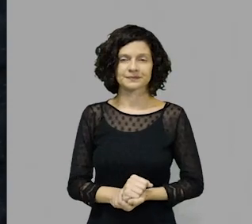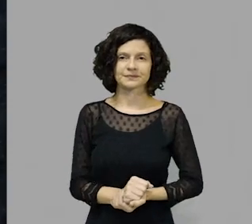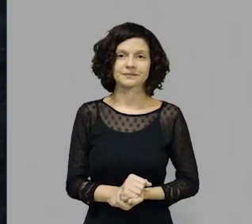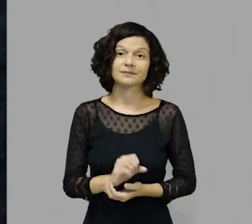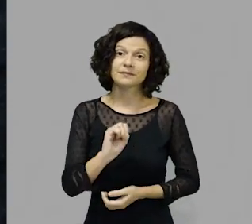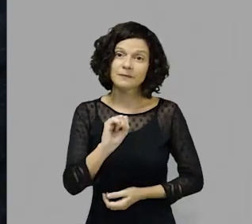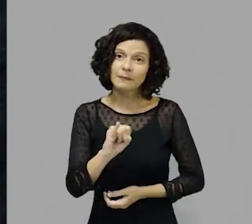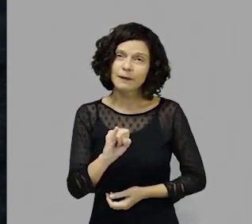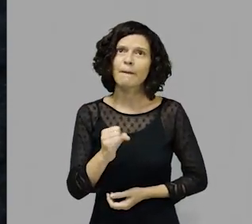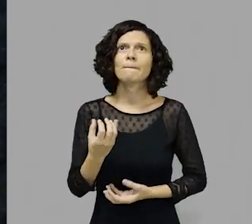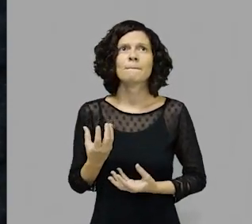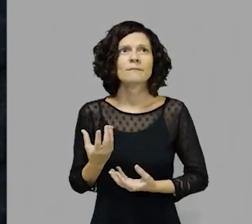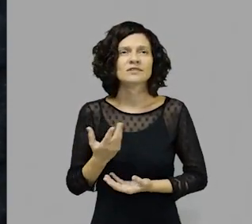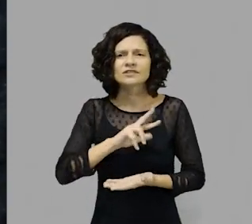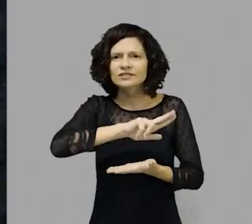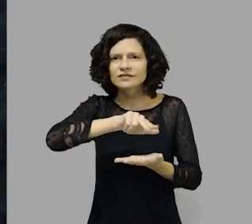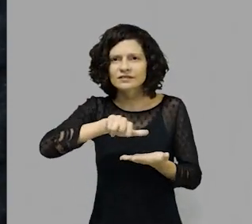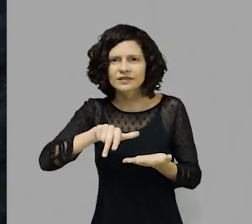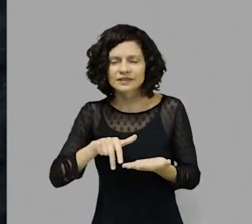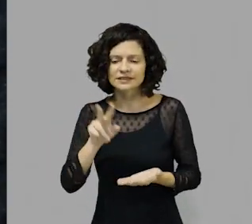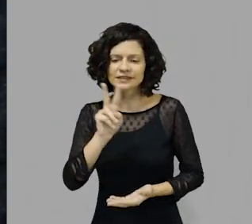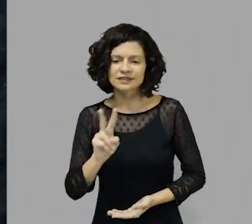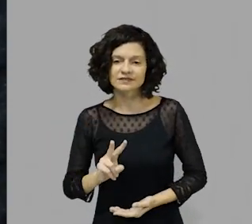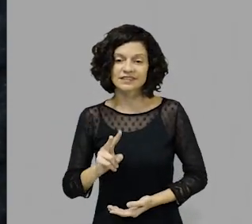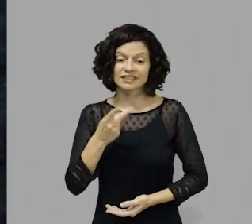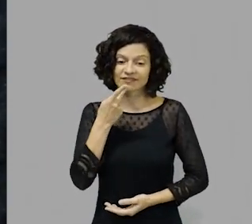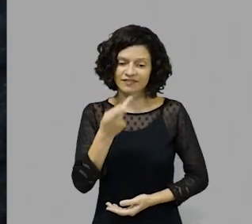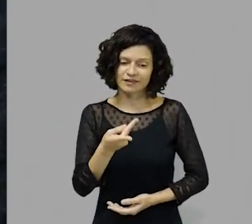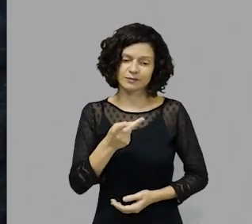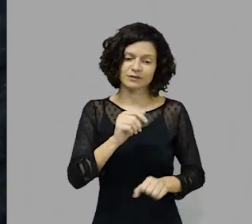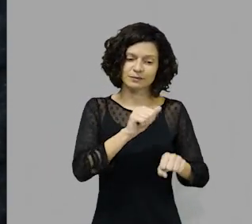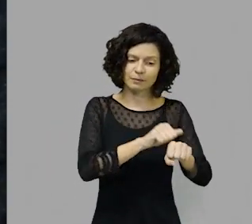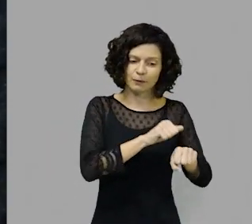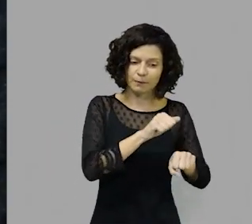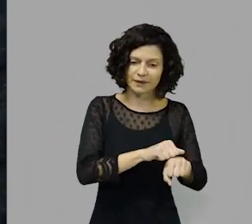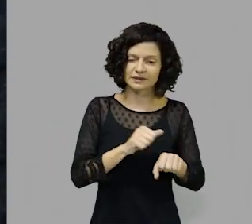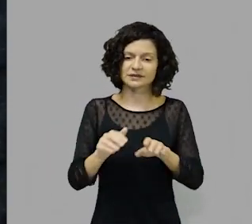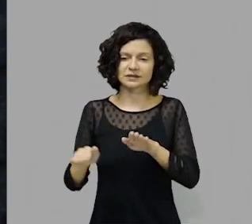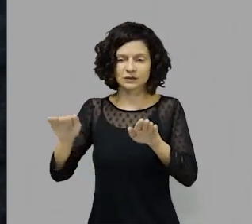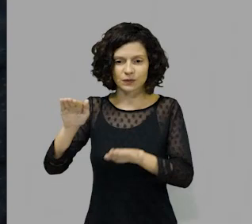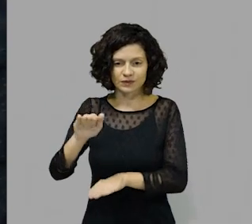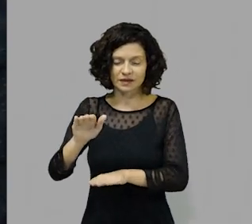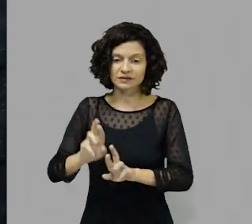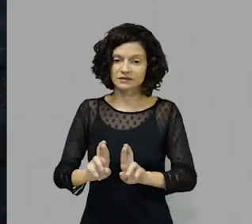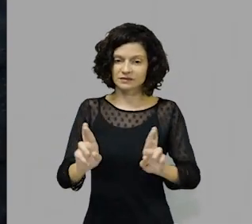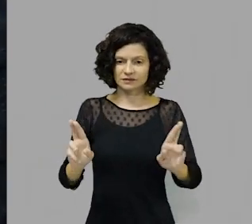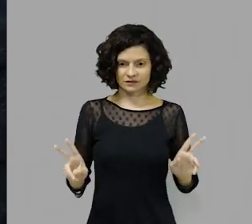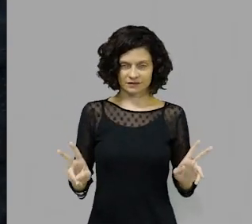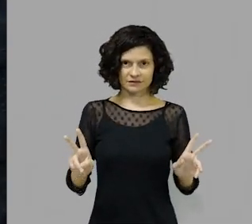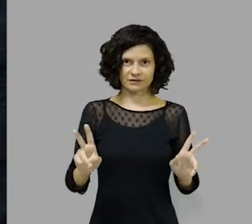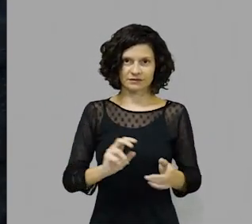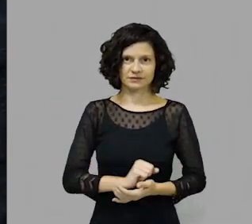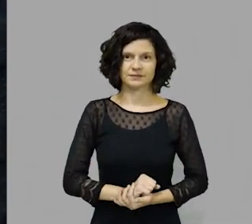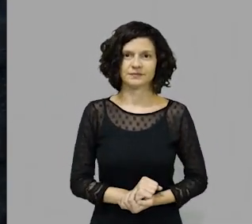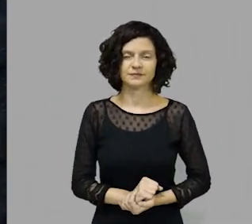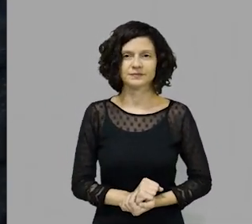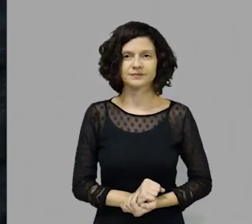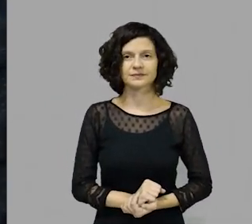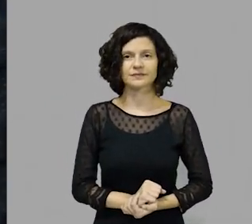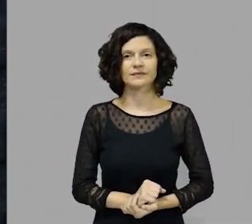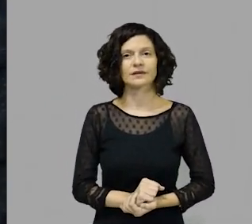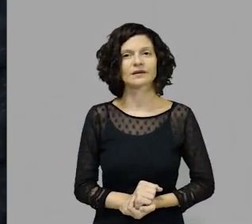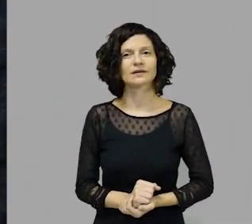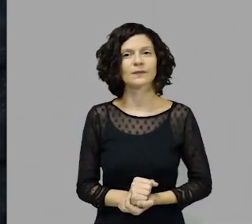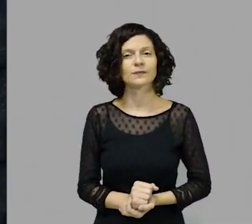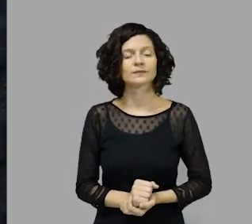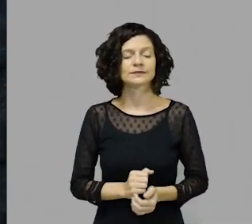também está falando de pobreza. Mas não é a mesma coisa, é diferente. São conceitos que tratam de assuntos diferentes e que